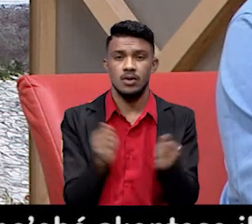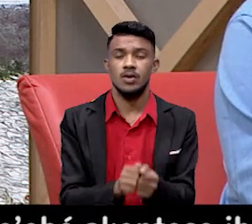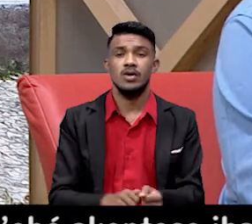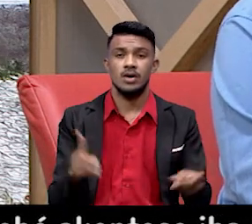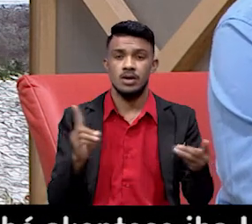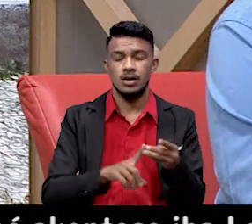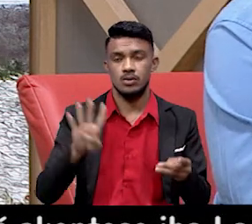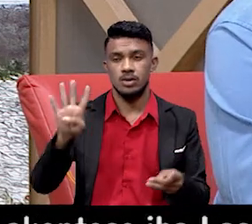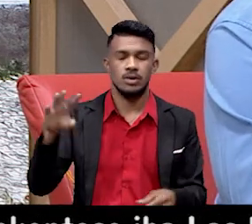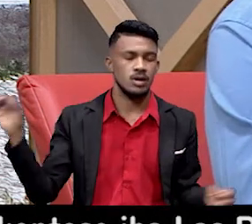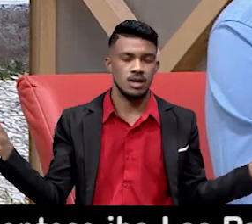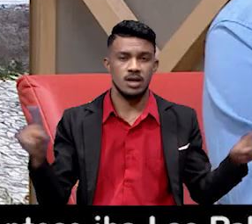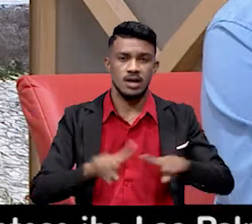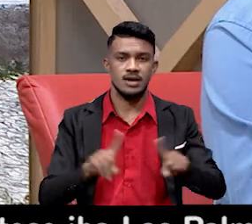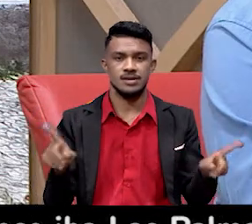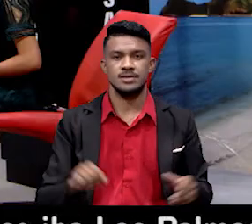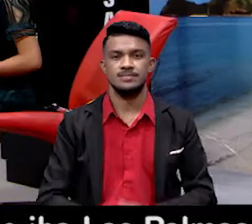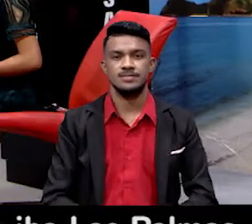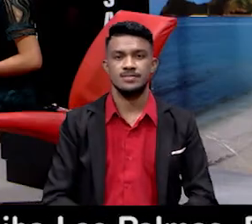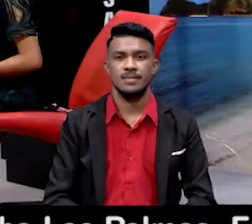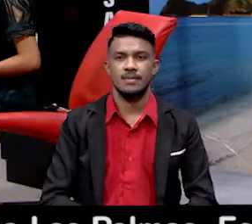lá nessa.